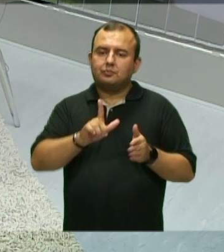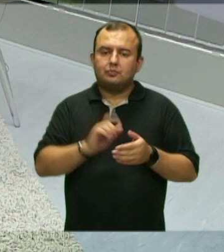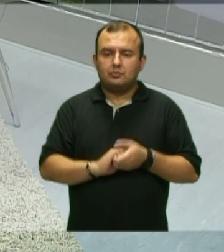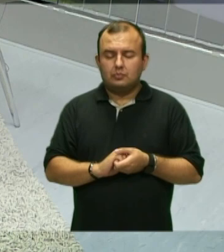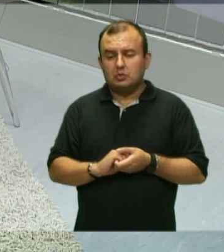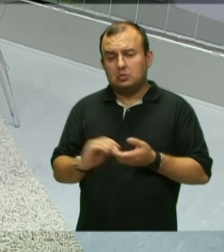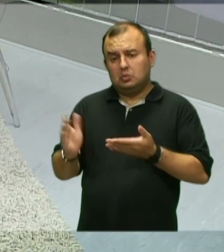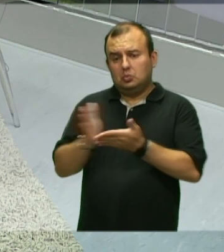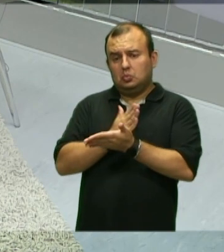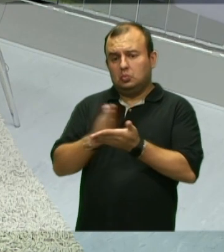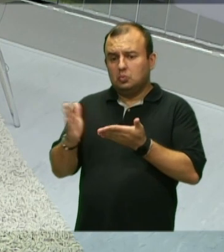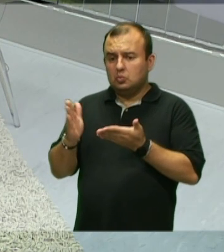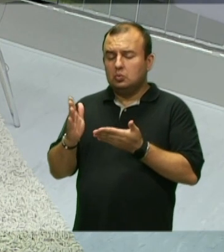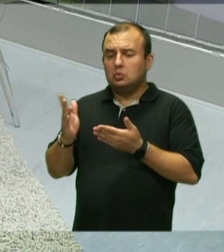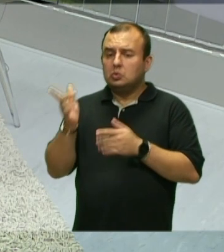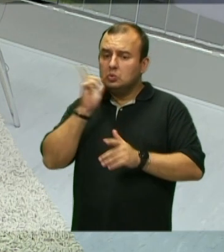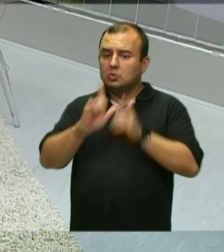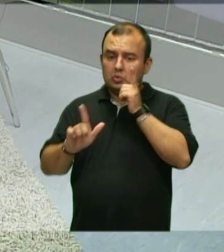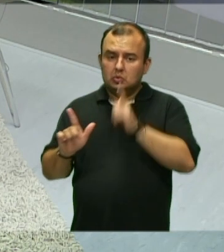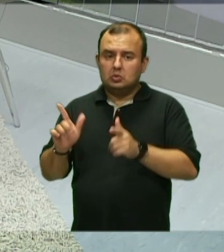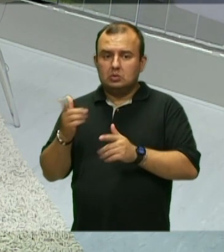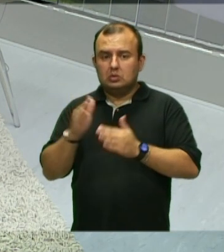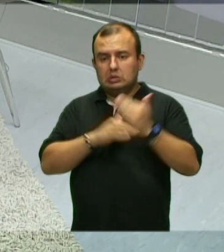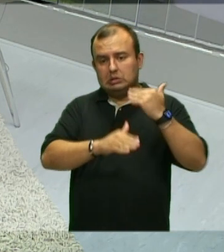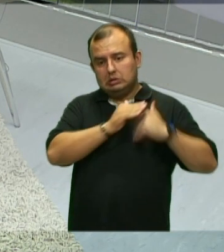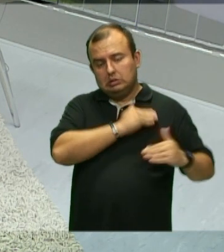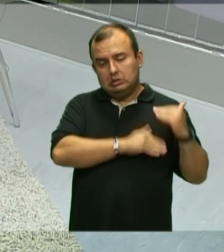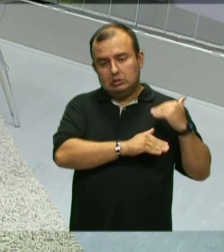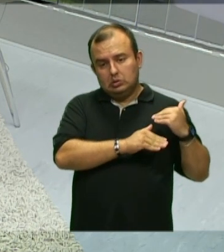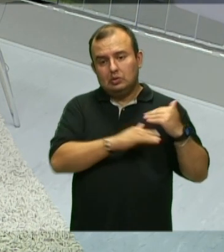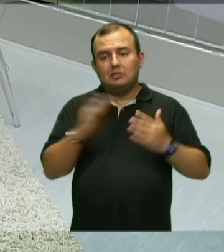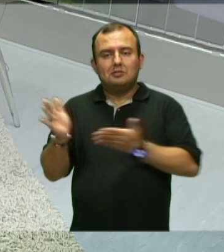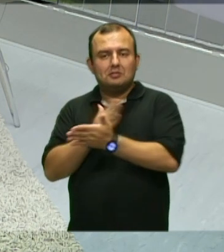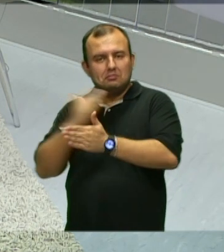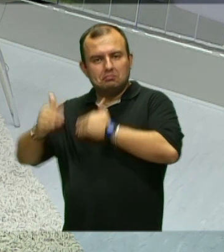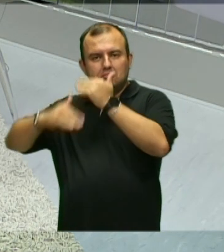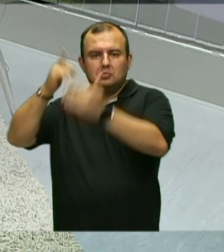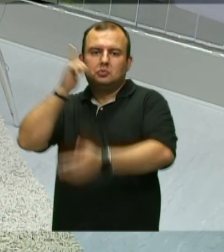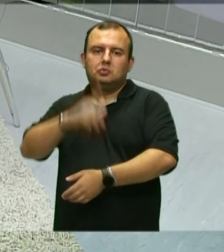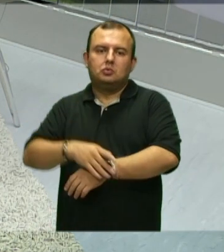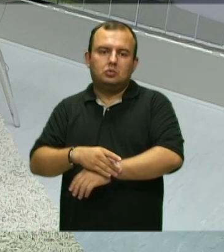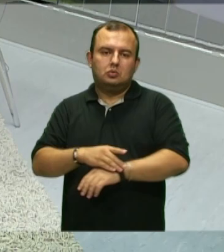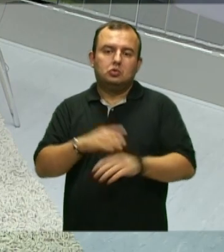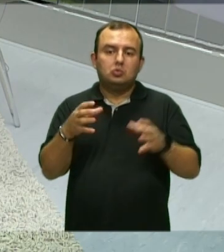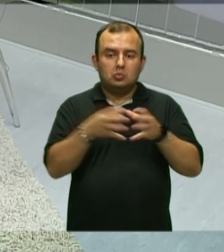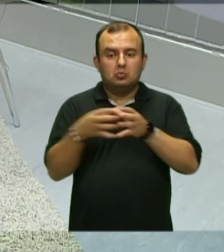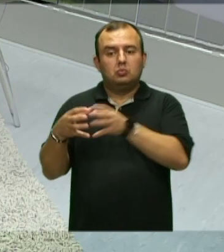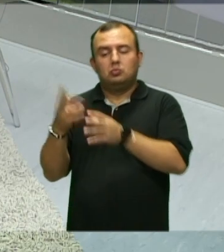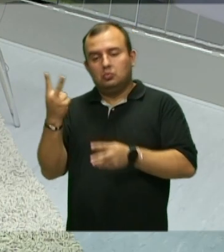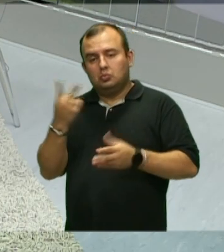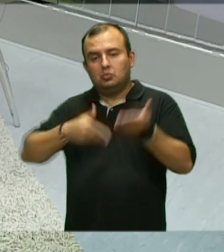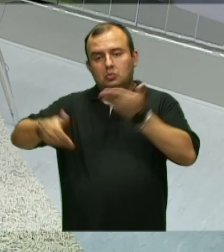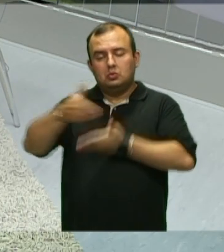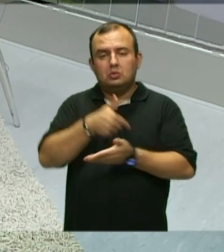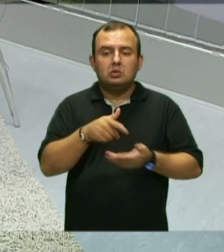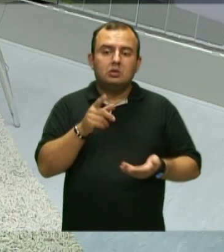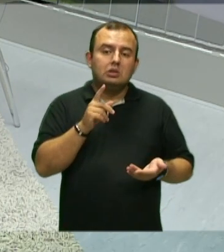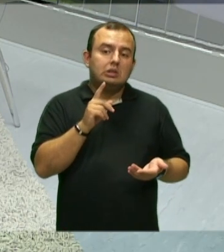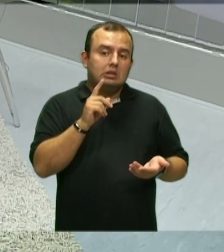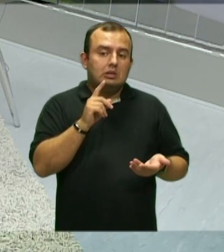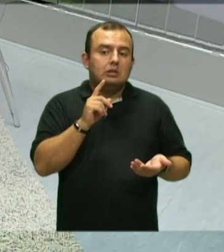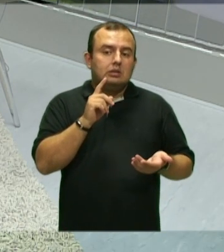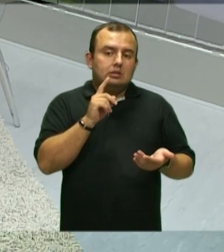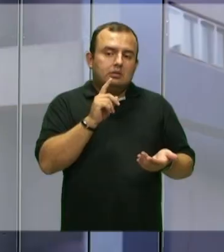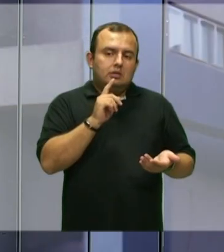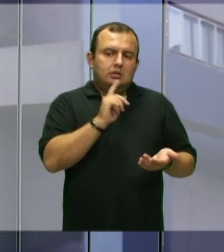para alguns acaba não sendo conquista, né? É um retrocesso, mas para outros também é uma conquista porque tinha 2 grupos envolvidos, não é, vereador? Nós tivemos